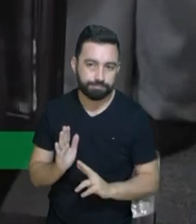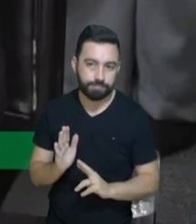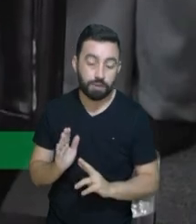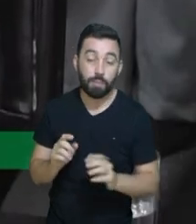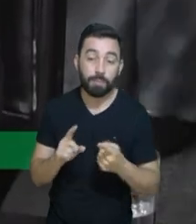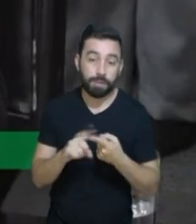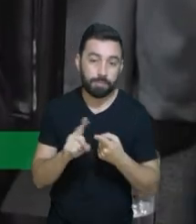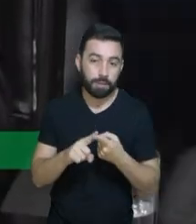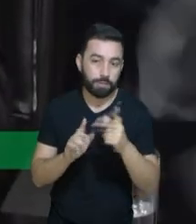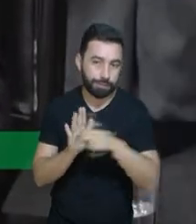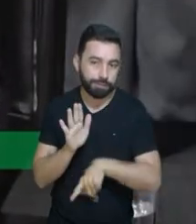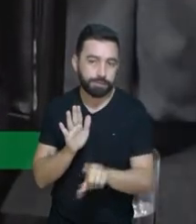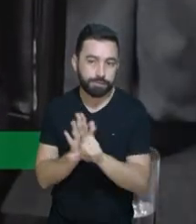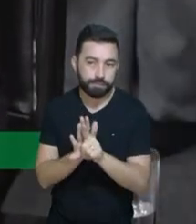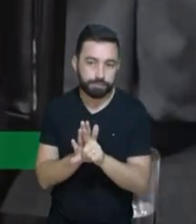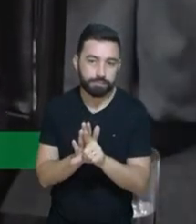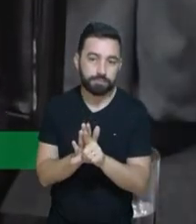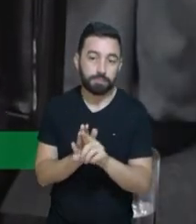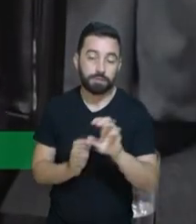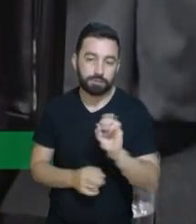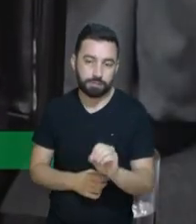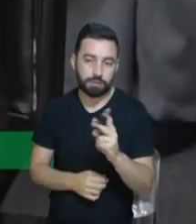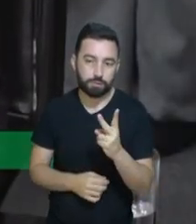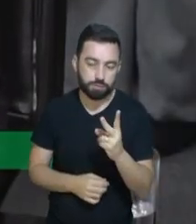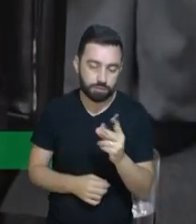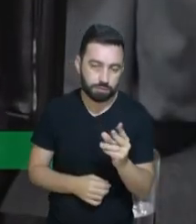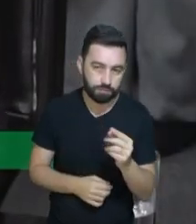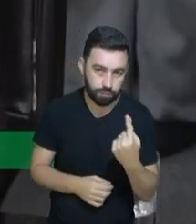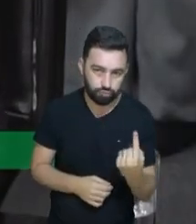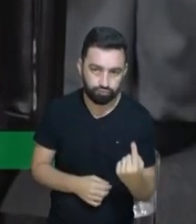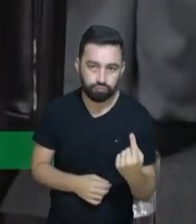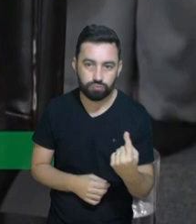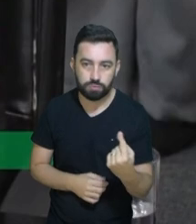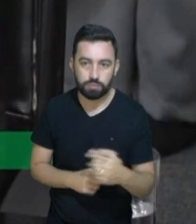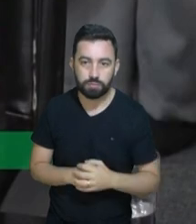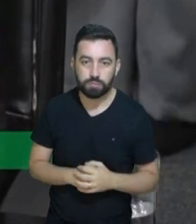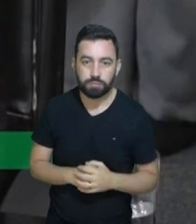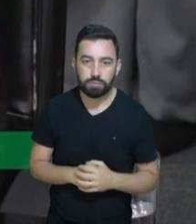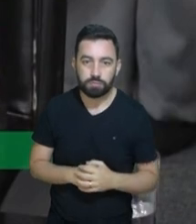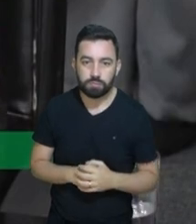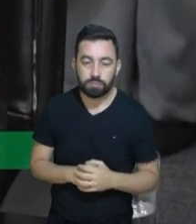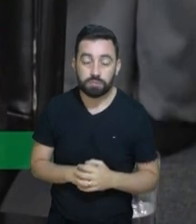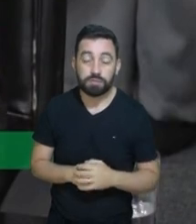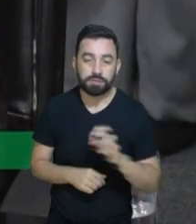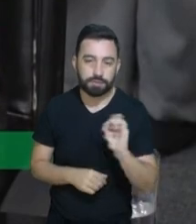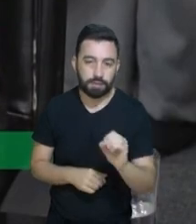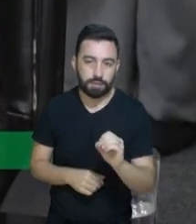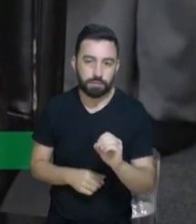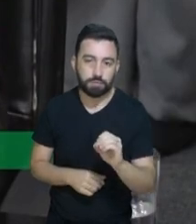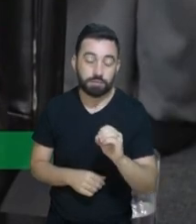é o projeto de lei 0221 desculpa 0